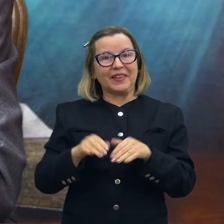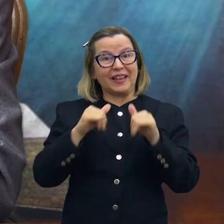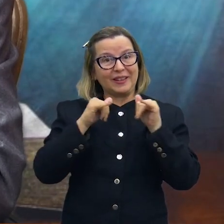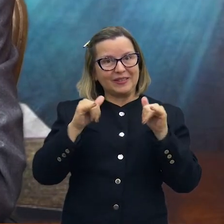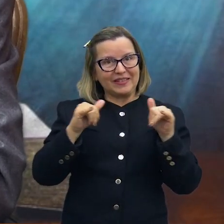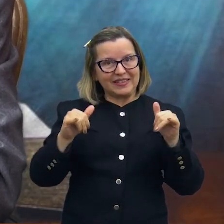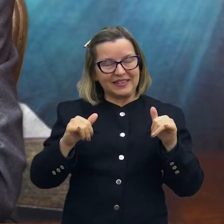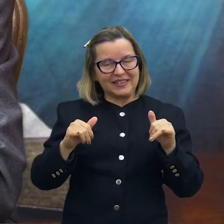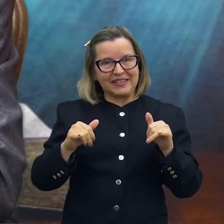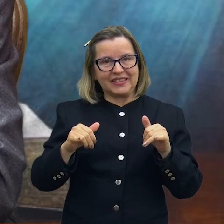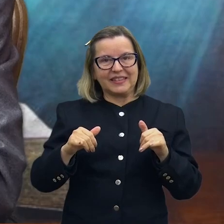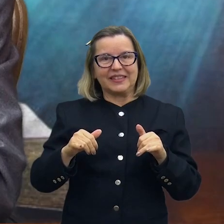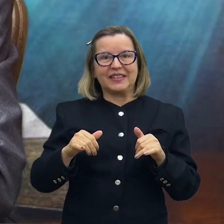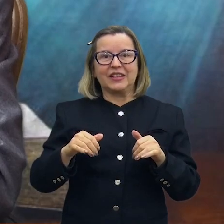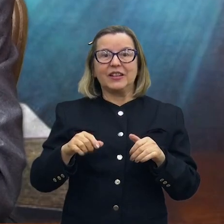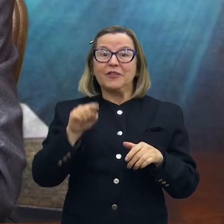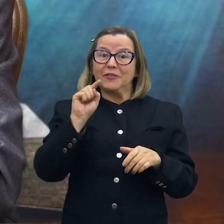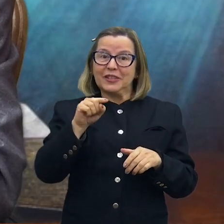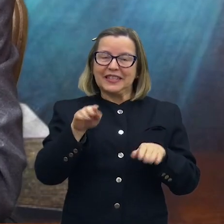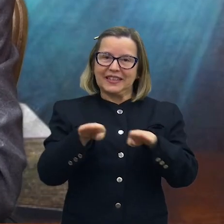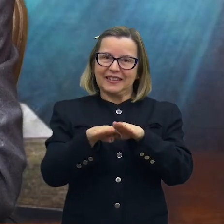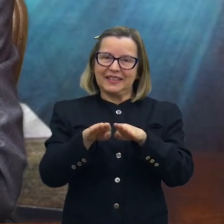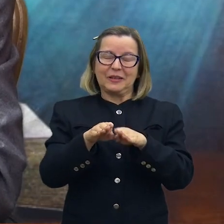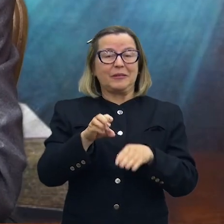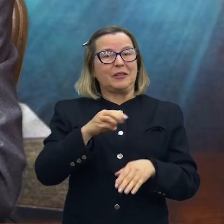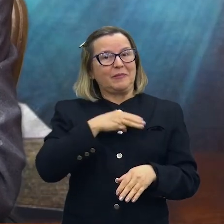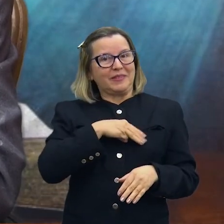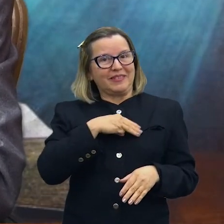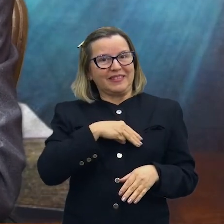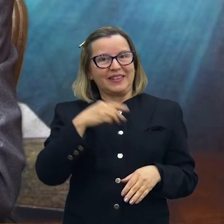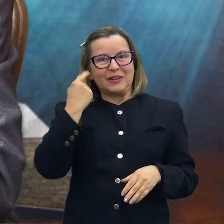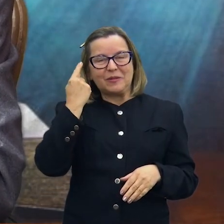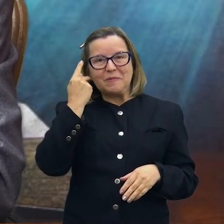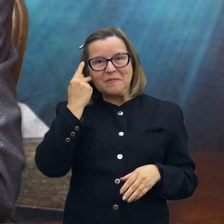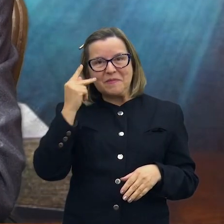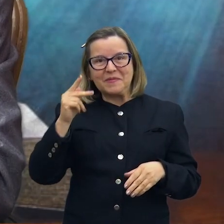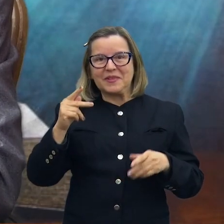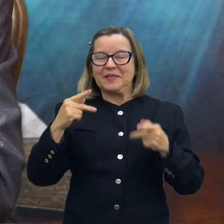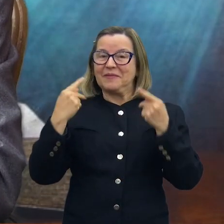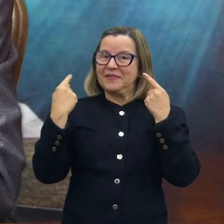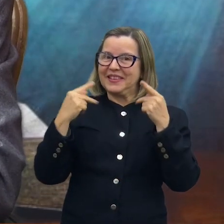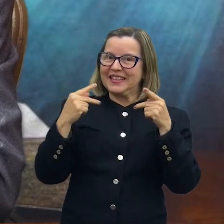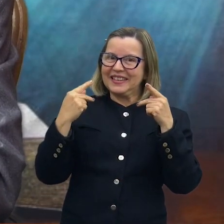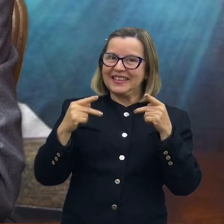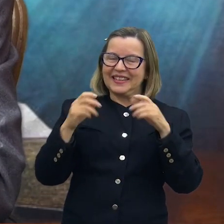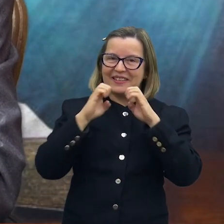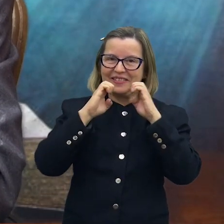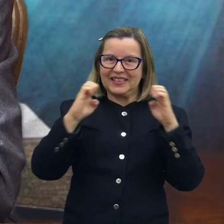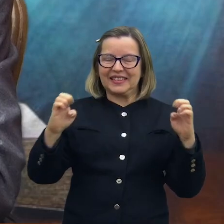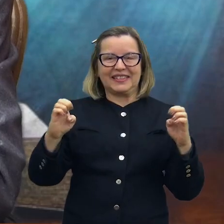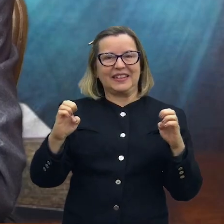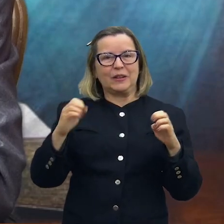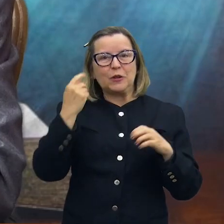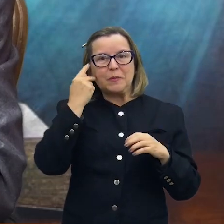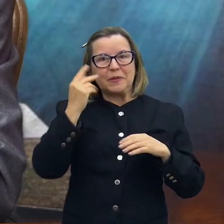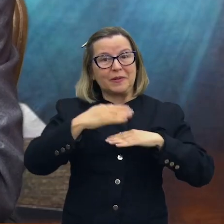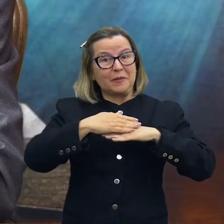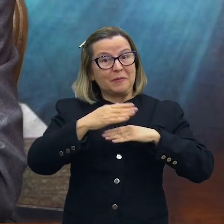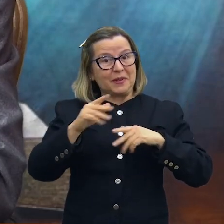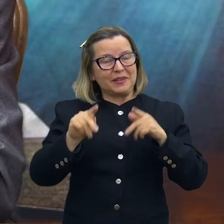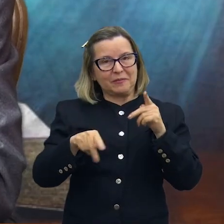falado aqui, seja um missionário para transmitir essa palavra a outras pessoas também que não têm a